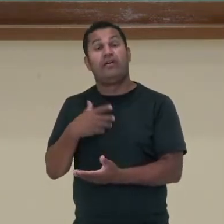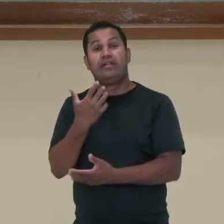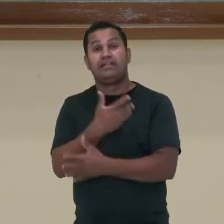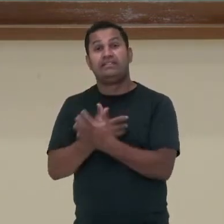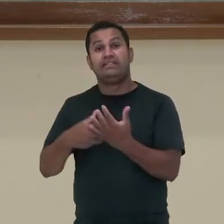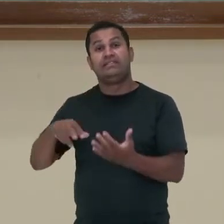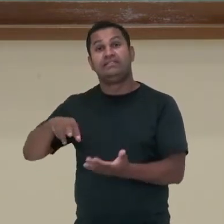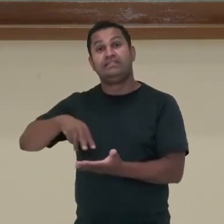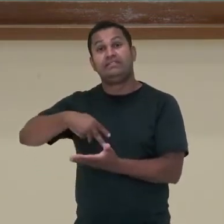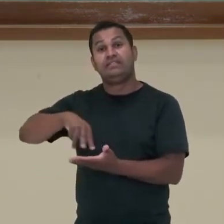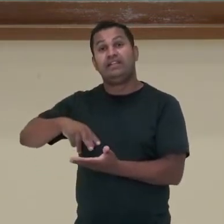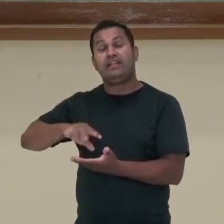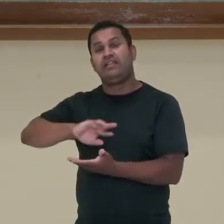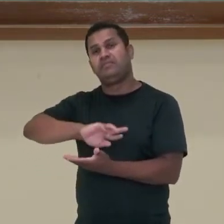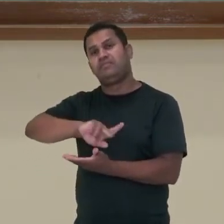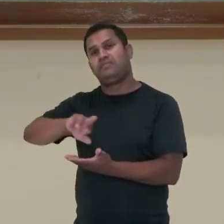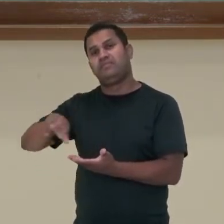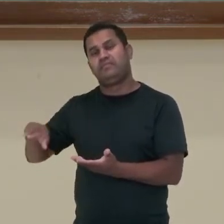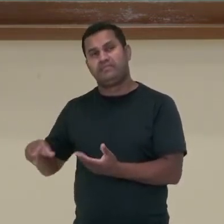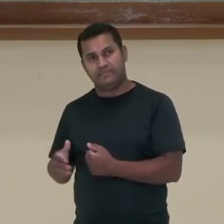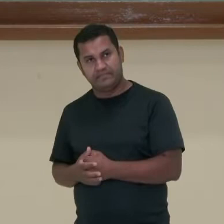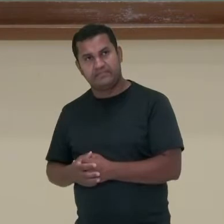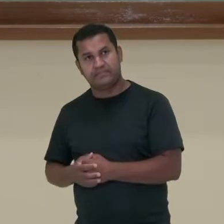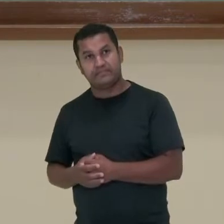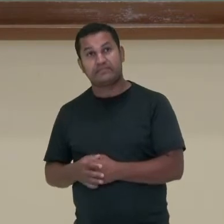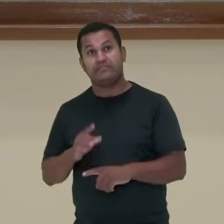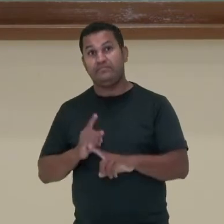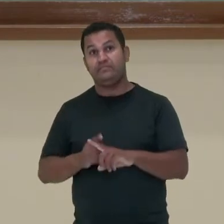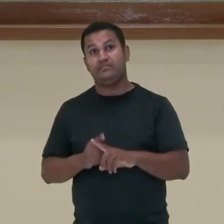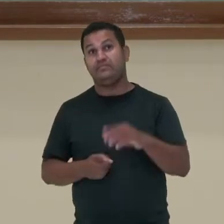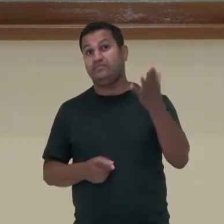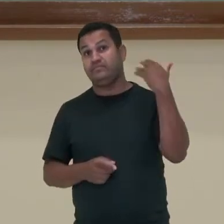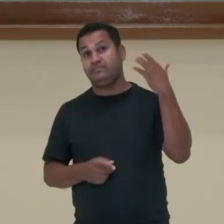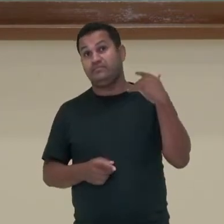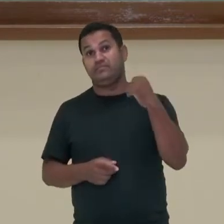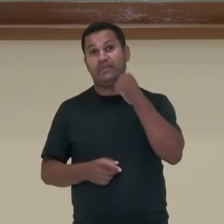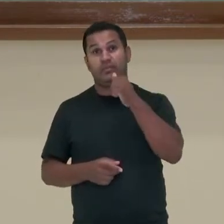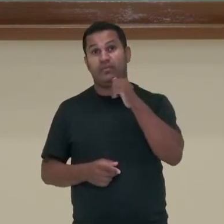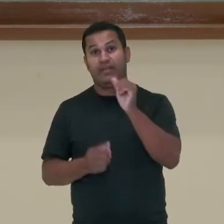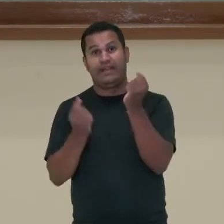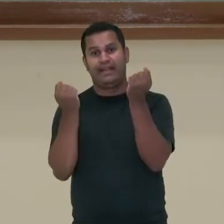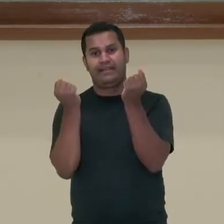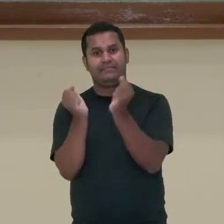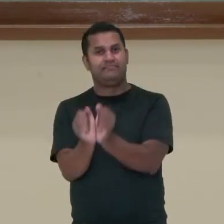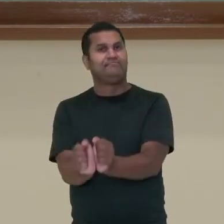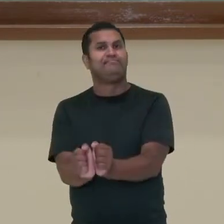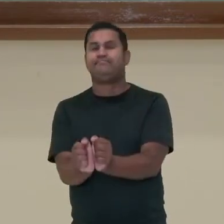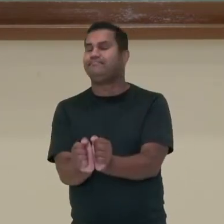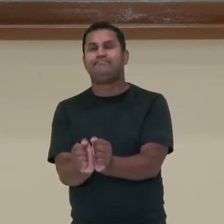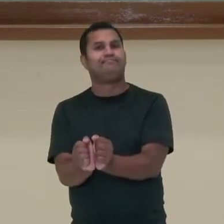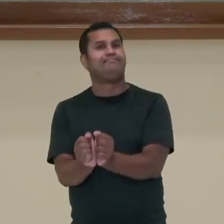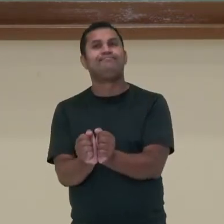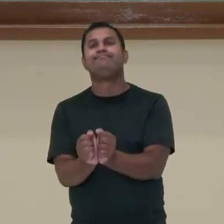Foi uma grande virada numa época que a mulher não tinha tanta liberdade e na França a mulher começou a ter proeminência. E ele começou a ver esse brilho dessa